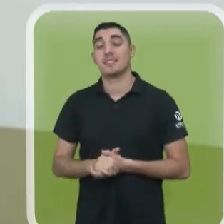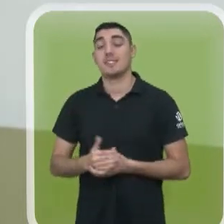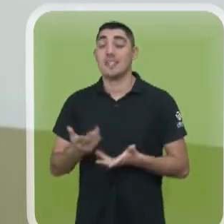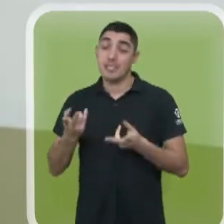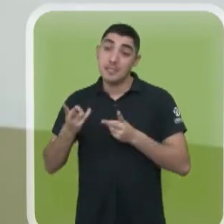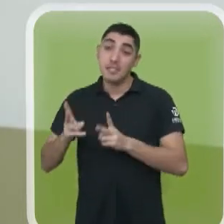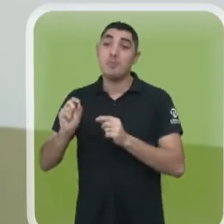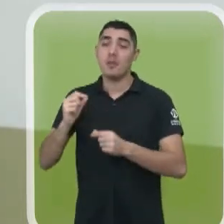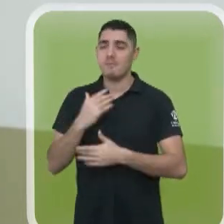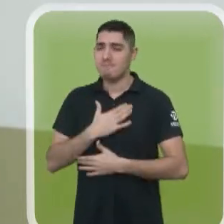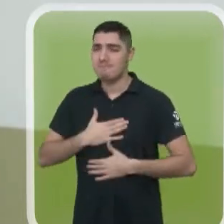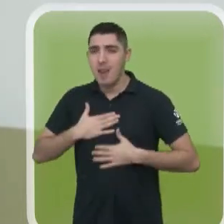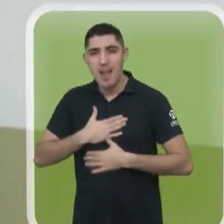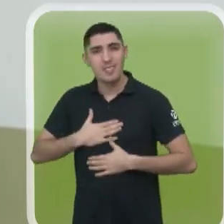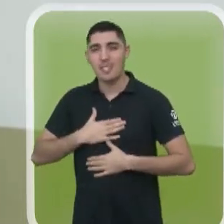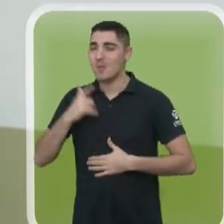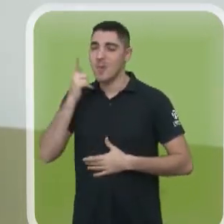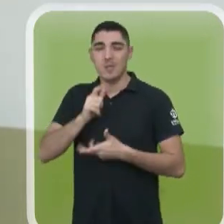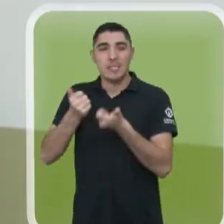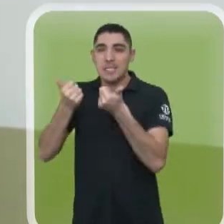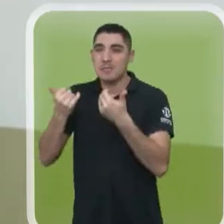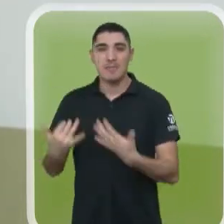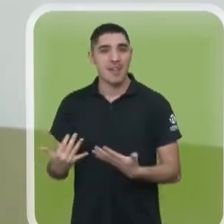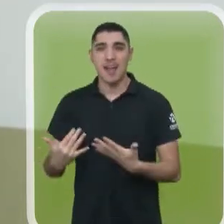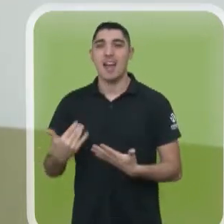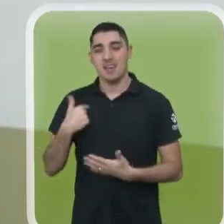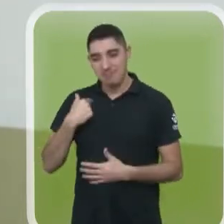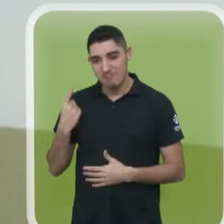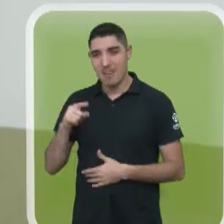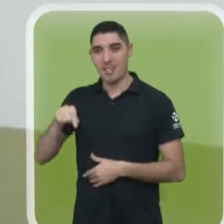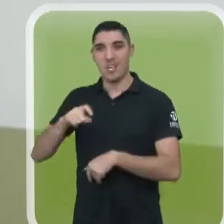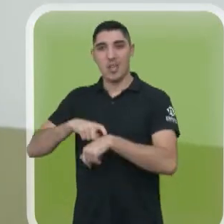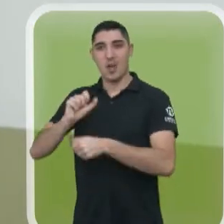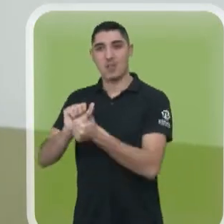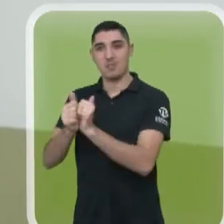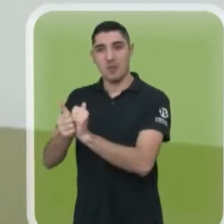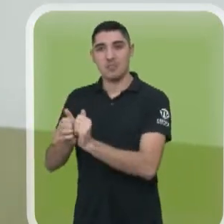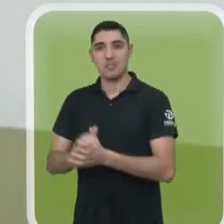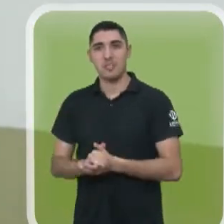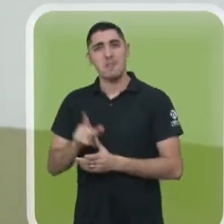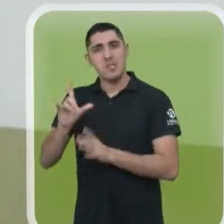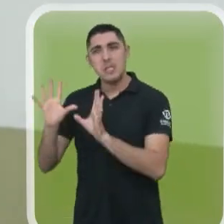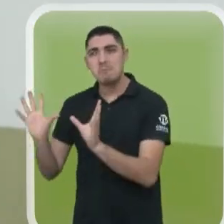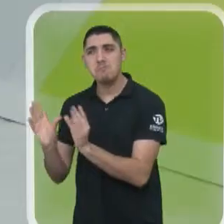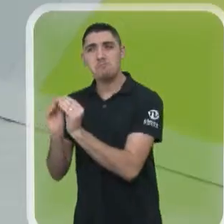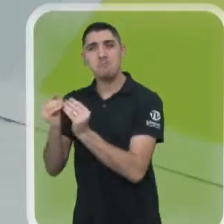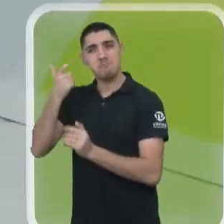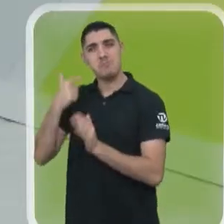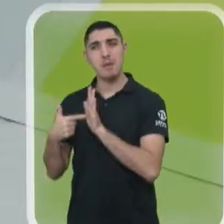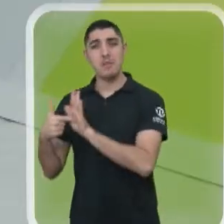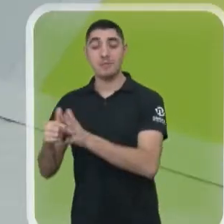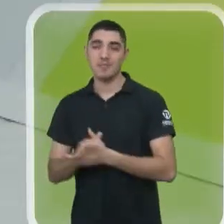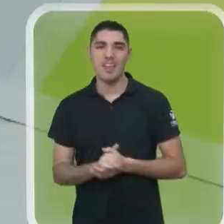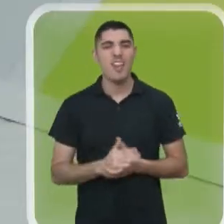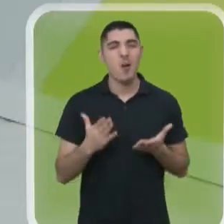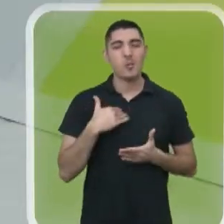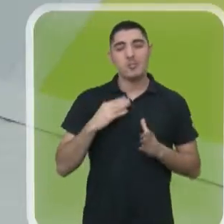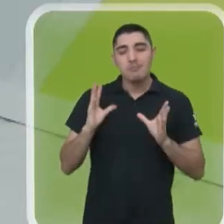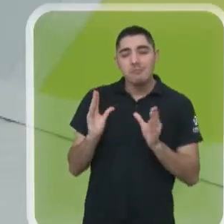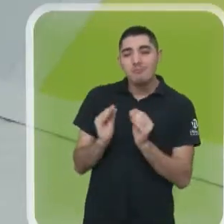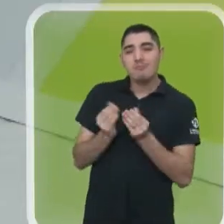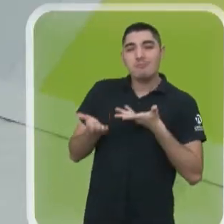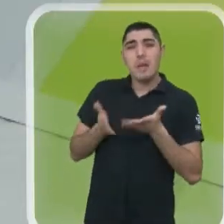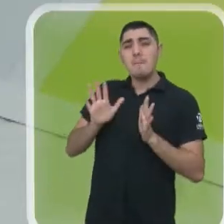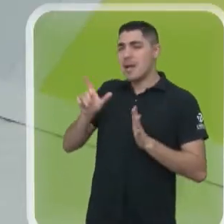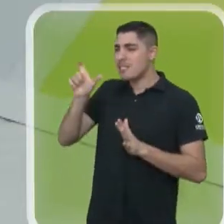sempre é um prazer inenarrável estar em mais uma hora do Esporte Foi sucinto na minha apresentação hoje hoje eu fui mais contido mas você merece